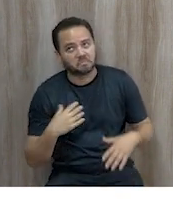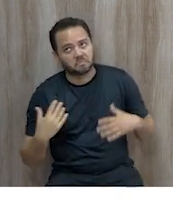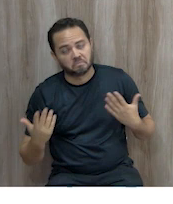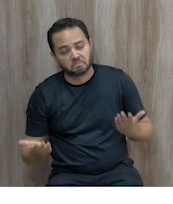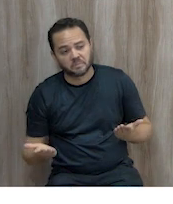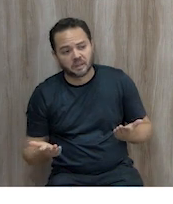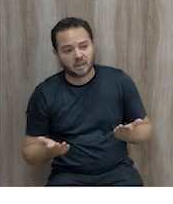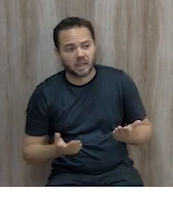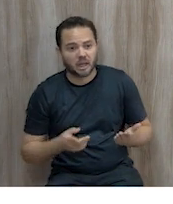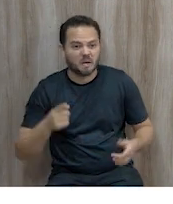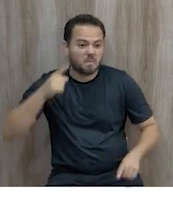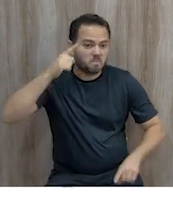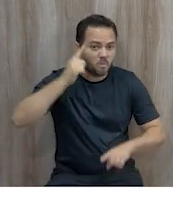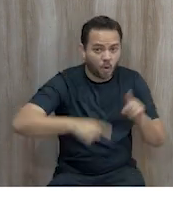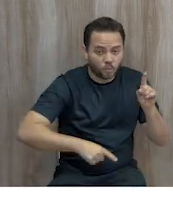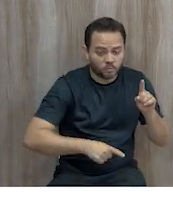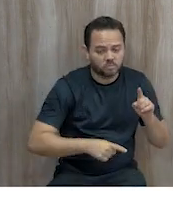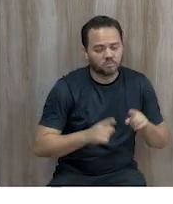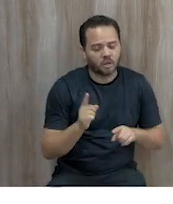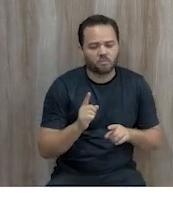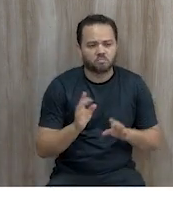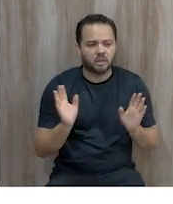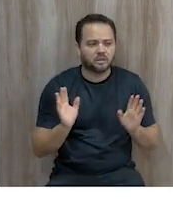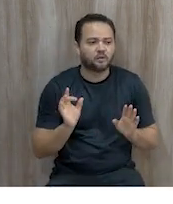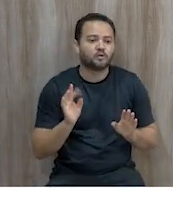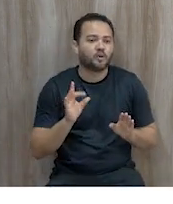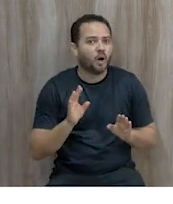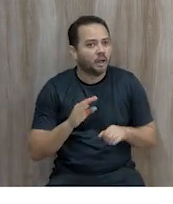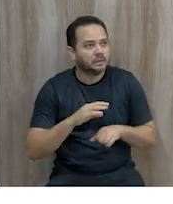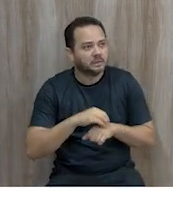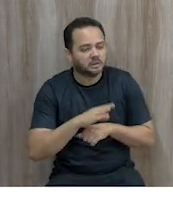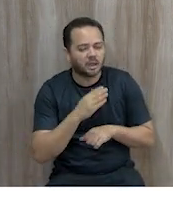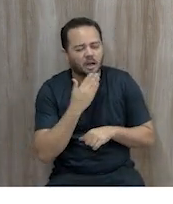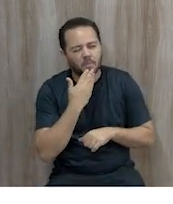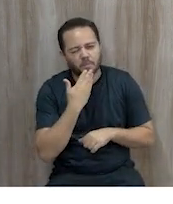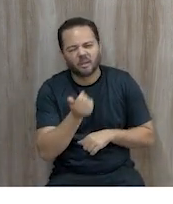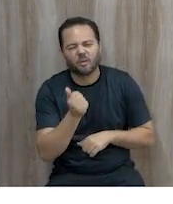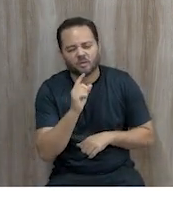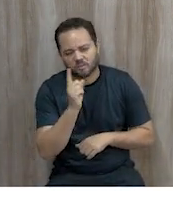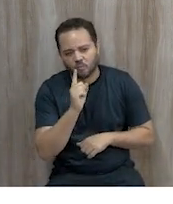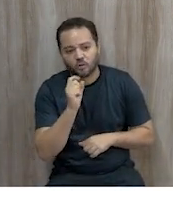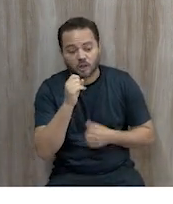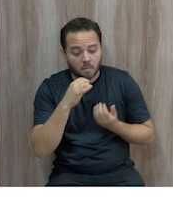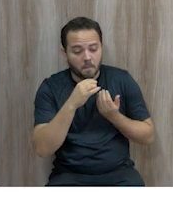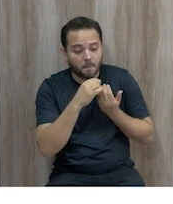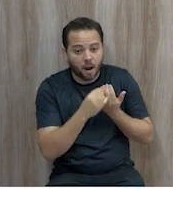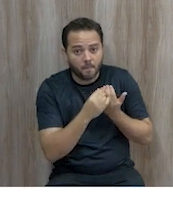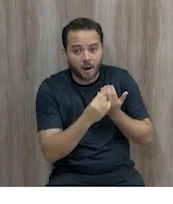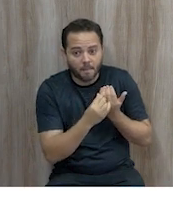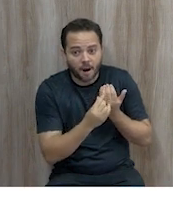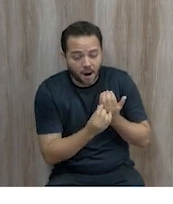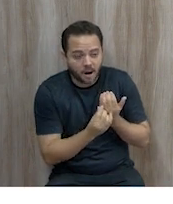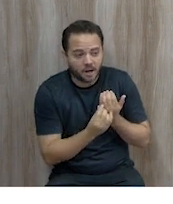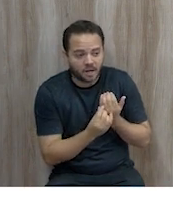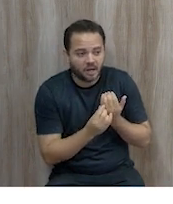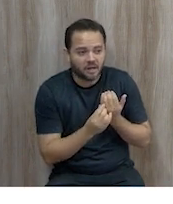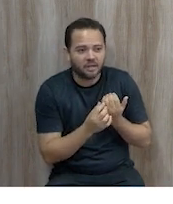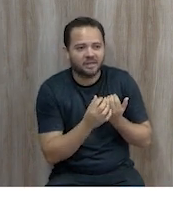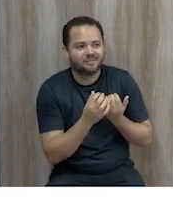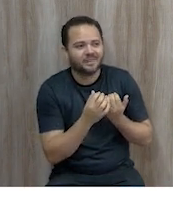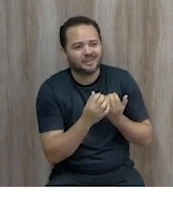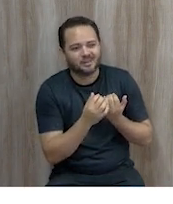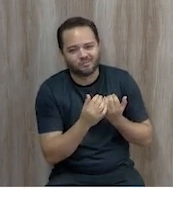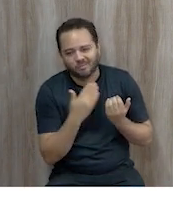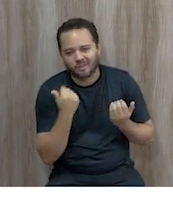contraindicação, mas não é a melhor indicação para recessões de profundidade maior. Quanto maior a profundidade,